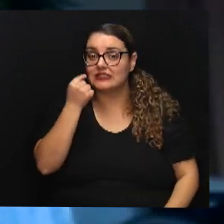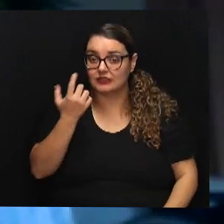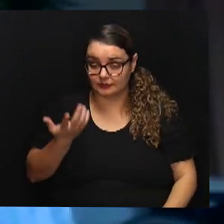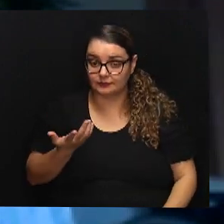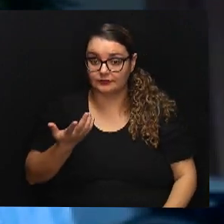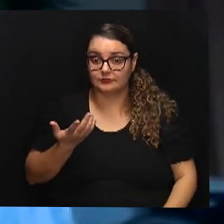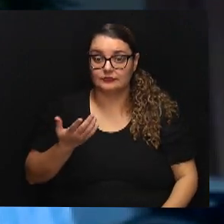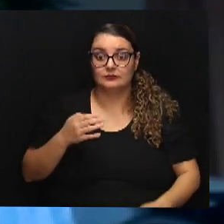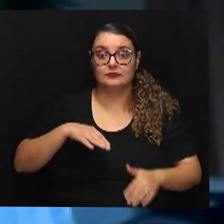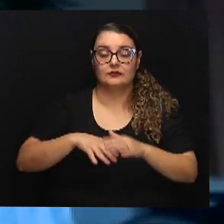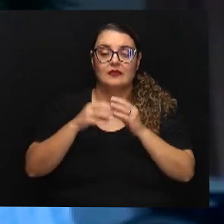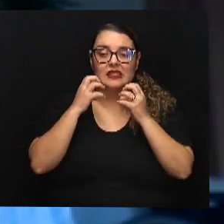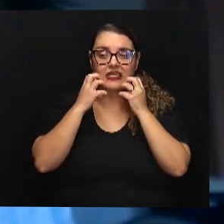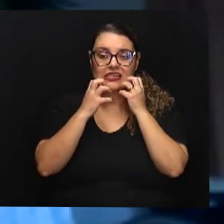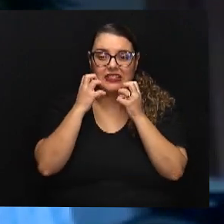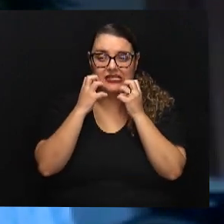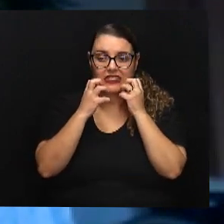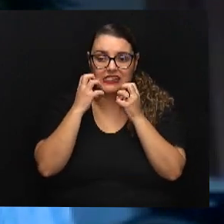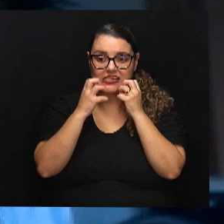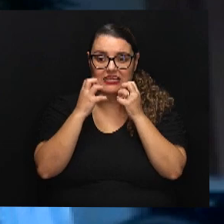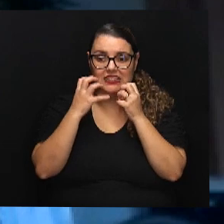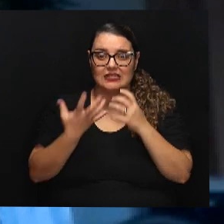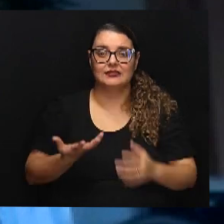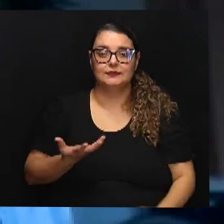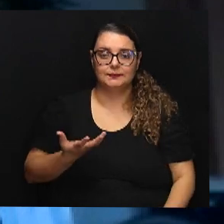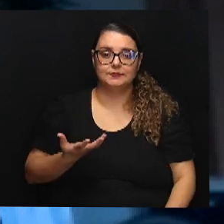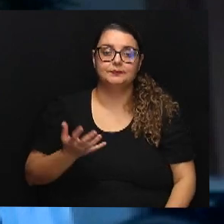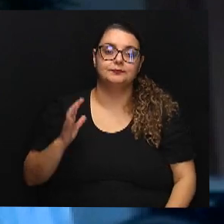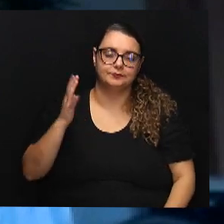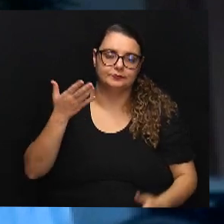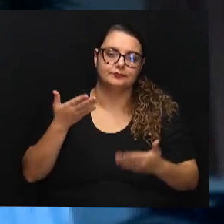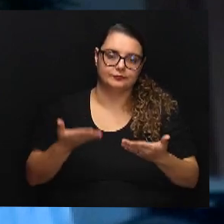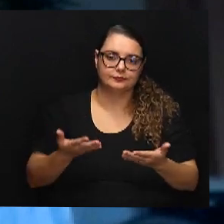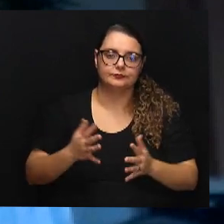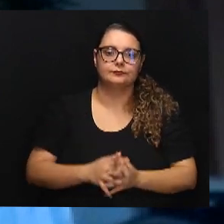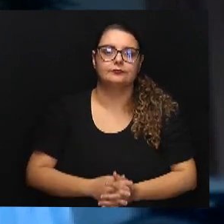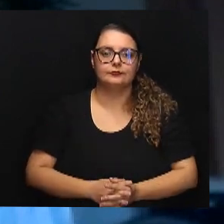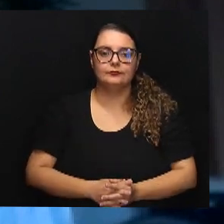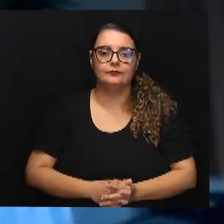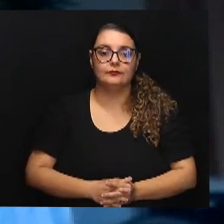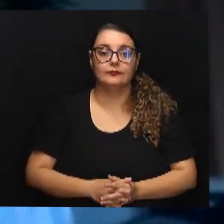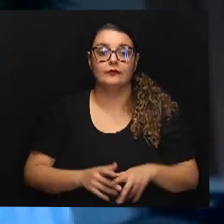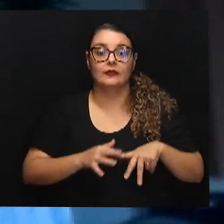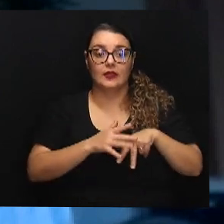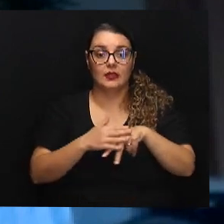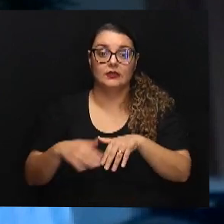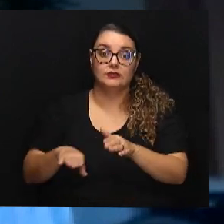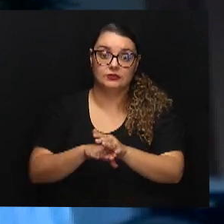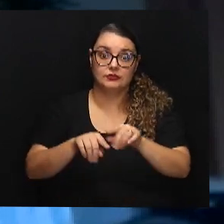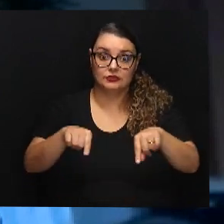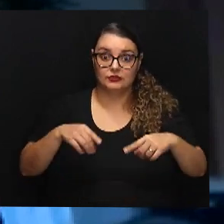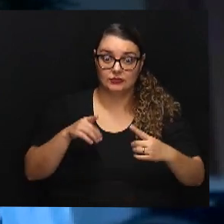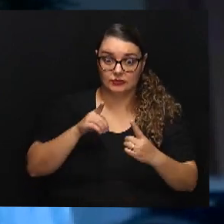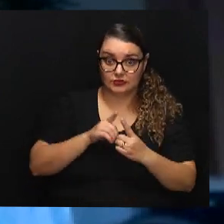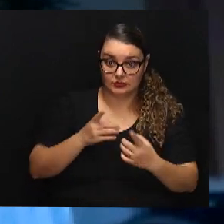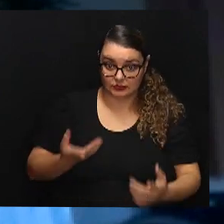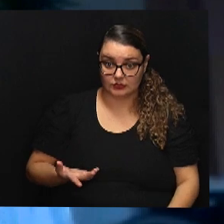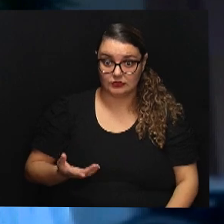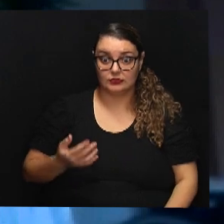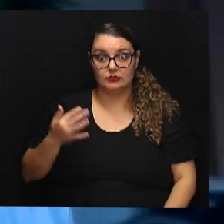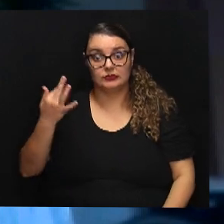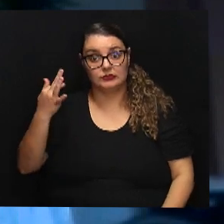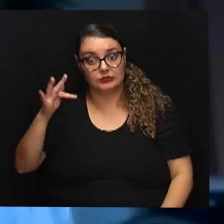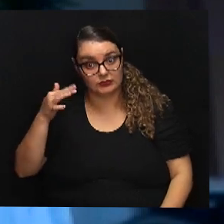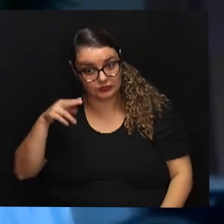dos dentes, que têm fraturas de dentes, né? Então, pelo hábito de ranger os dentes, então acabam isso acontecendo